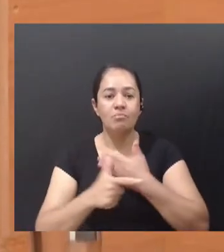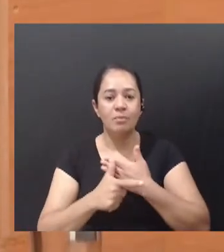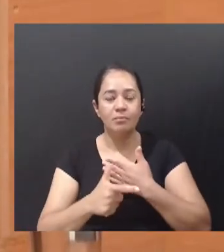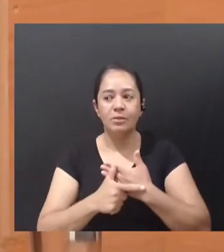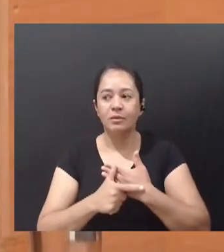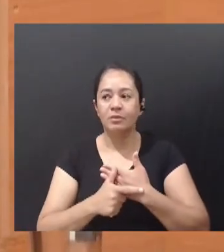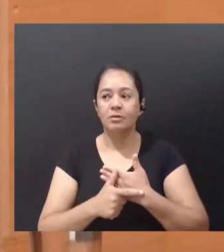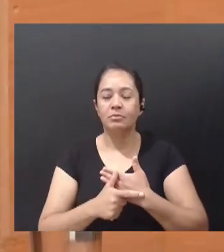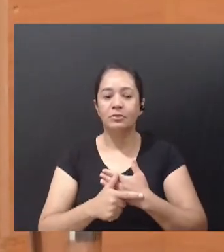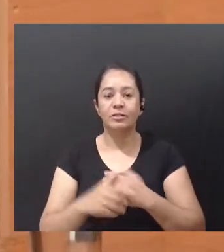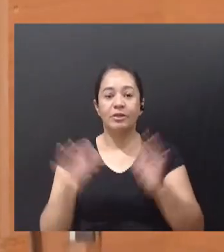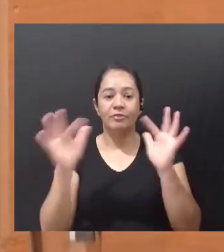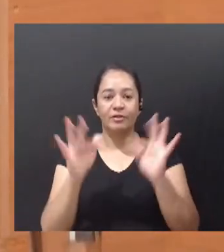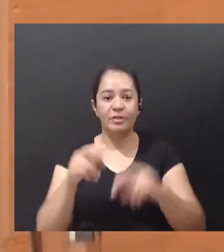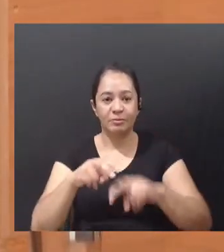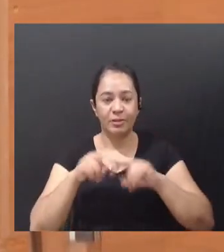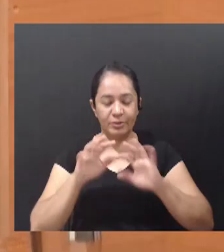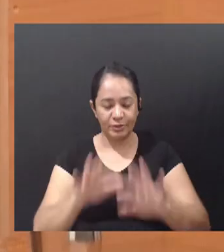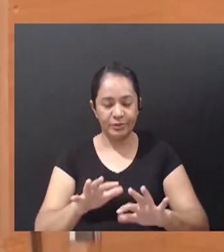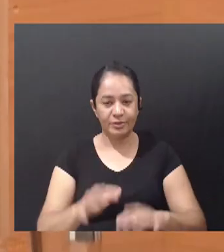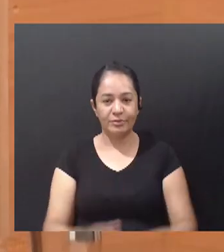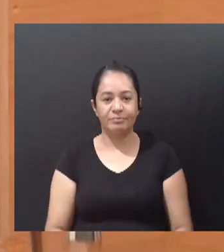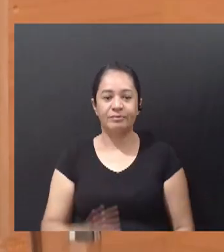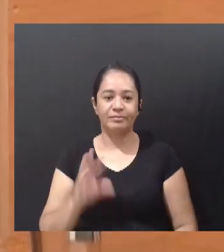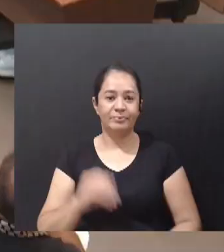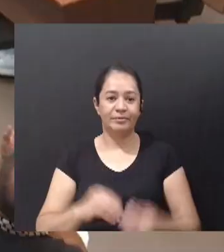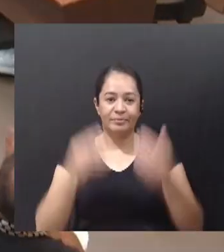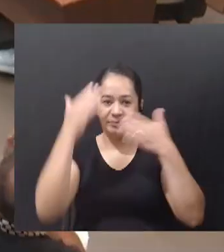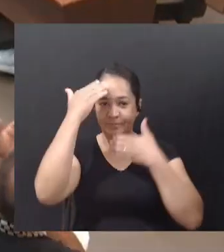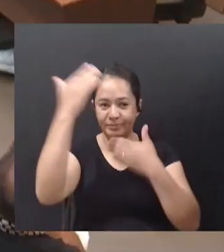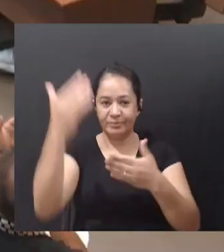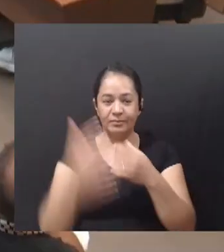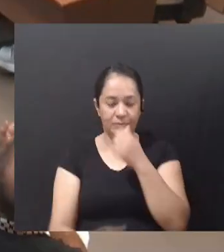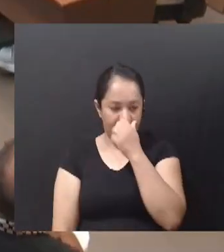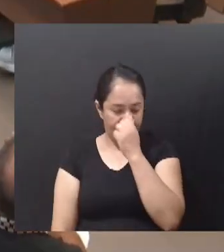por isso. Então, é isso. Obrigado.